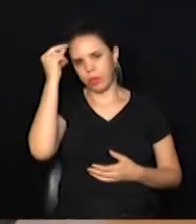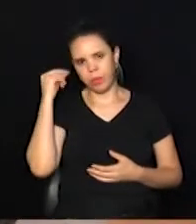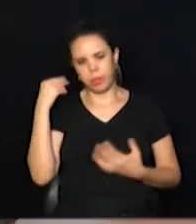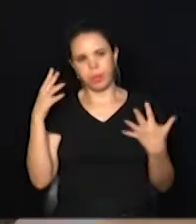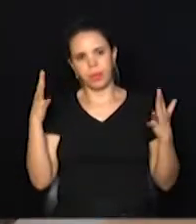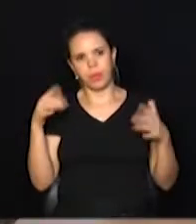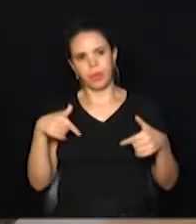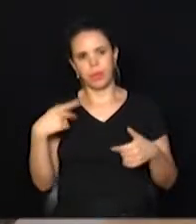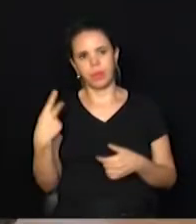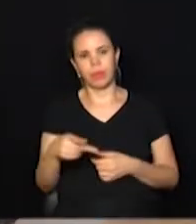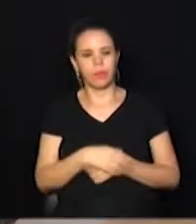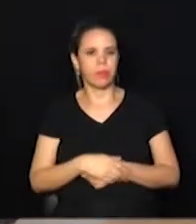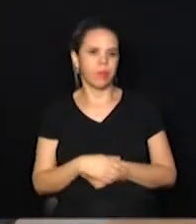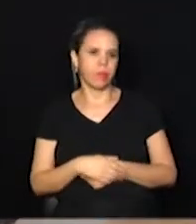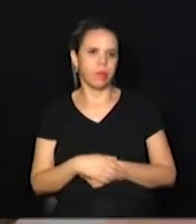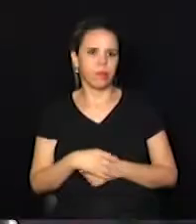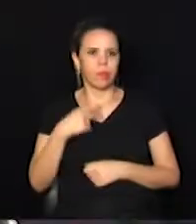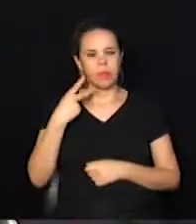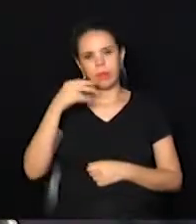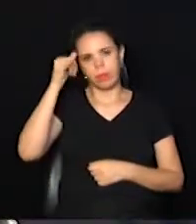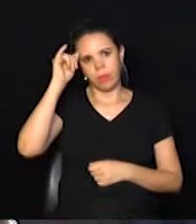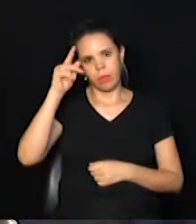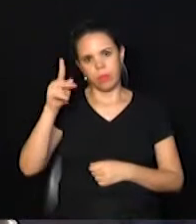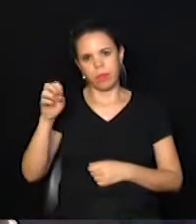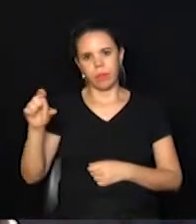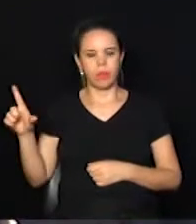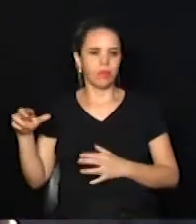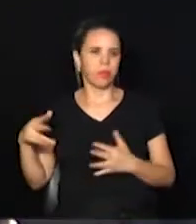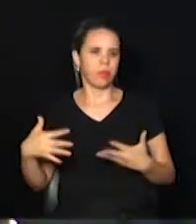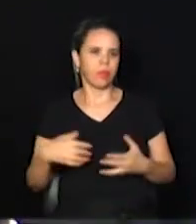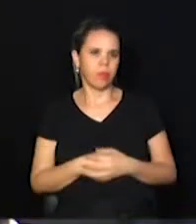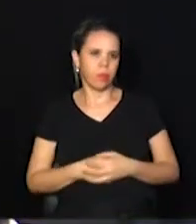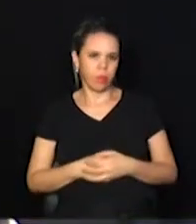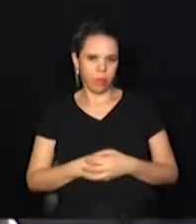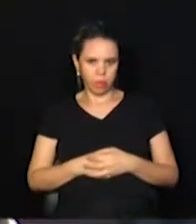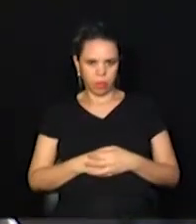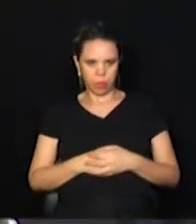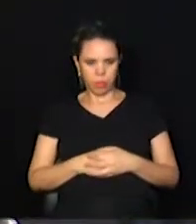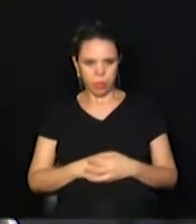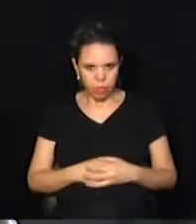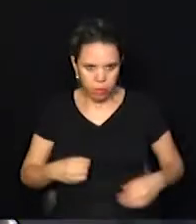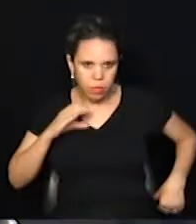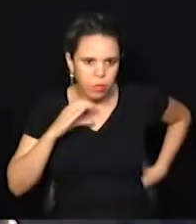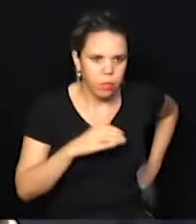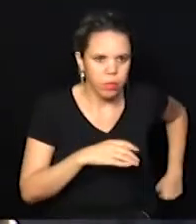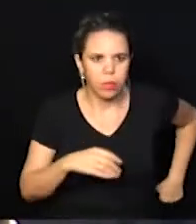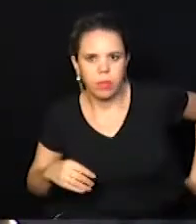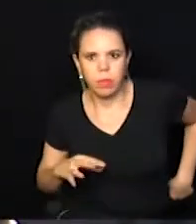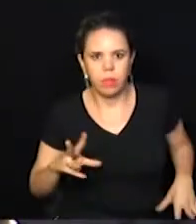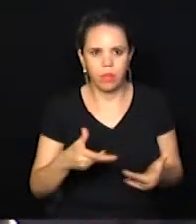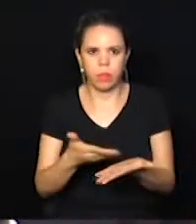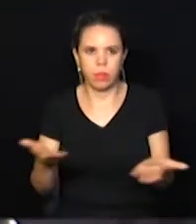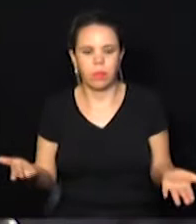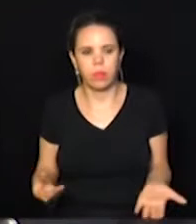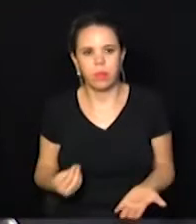pelo seu trabalho, Paulo Búfalo do PSOL, e todos, Paulão, tudo bem, Carlão? Todos vocês. Eu